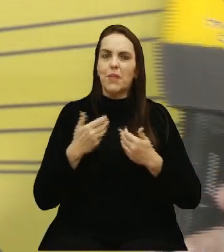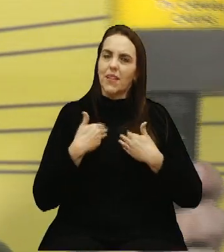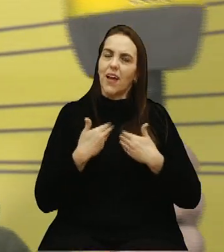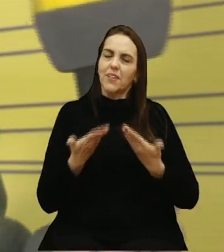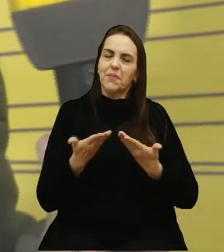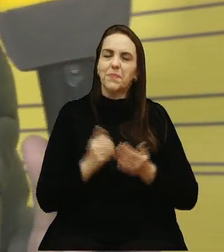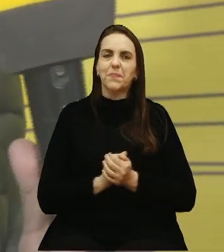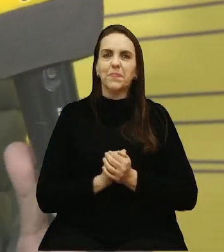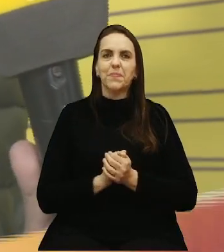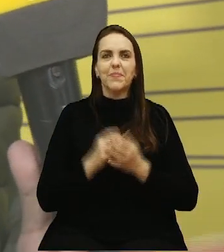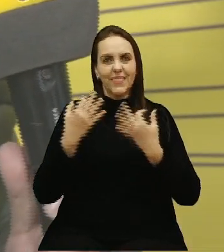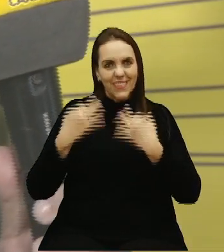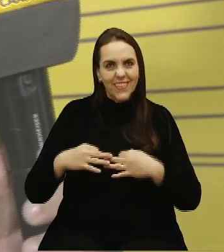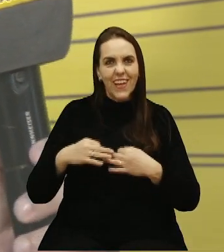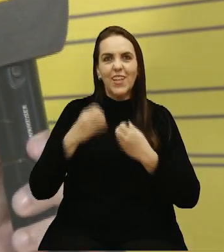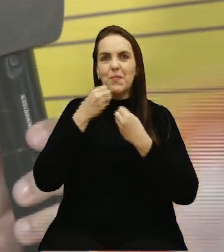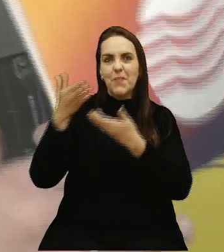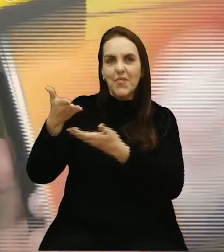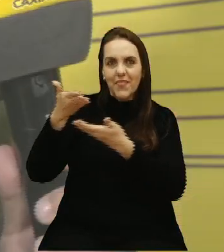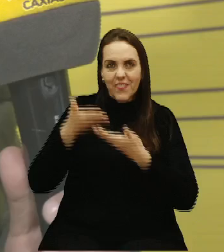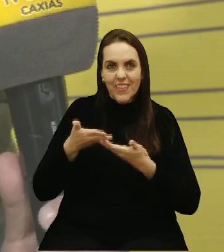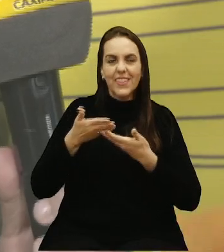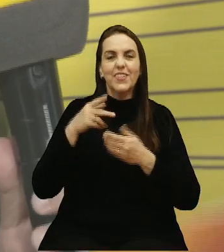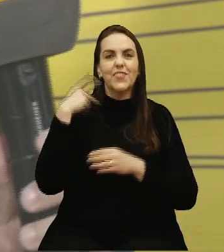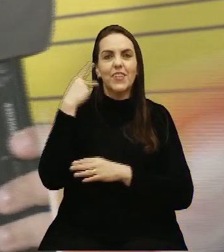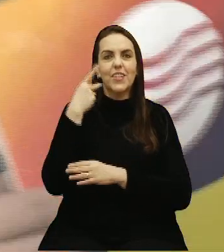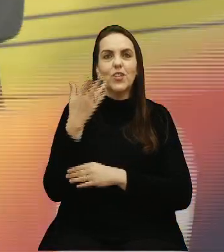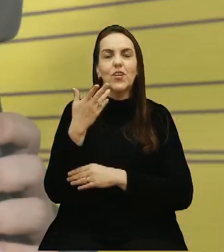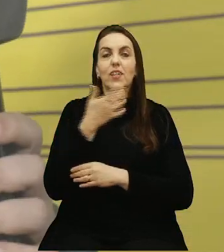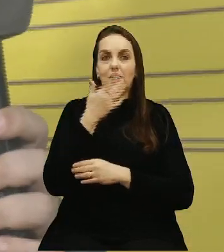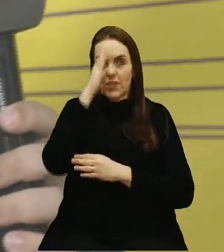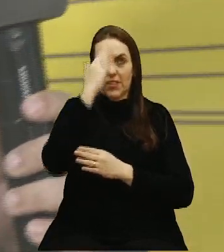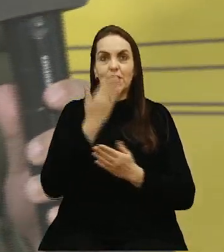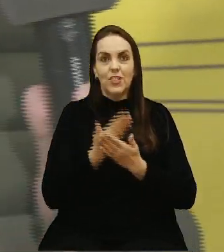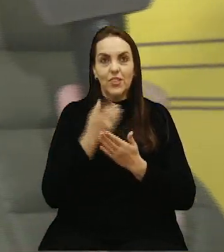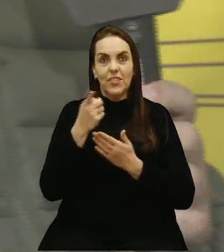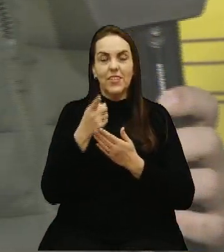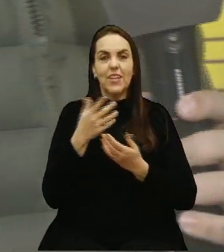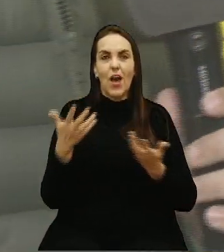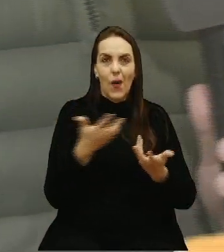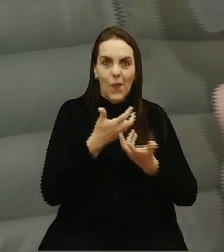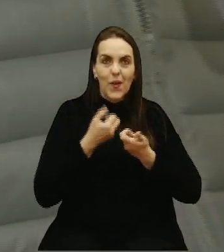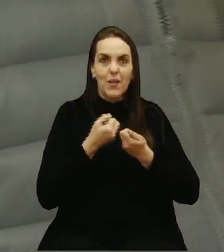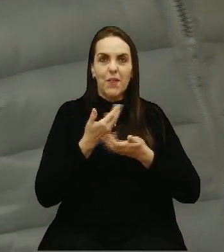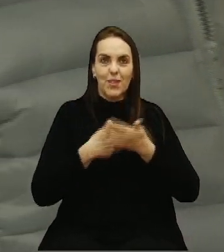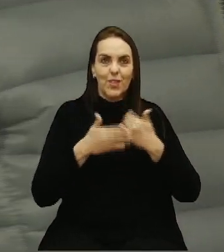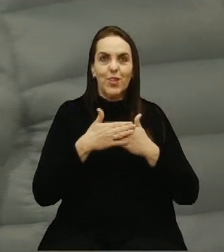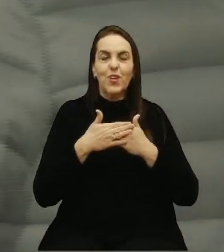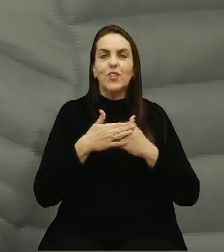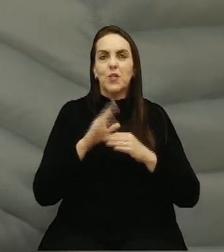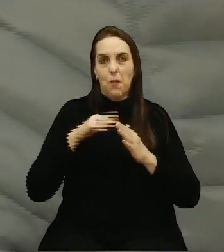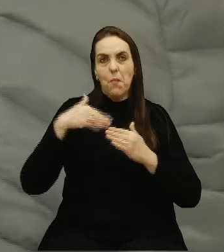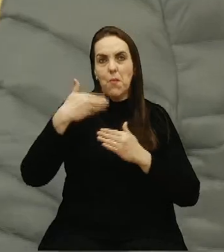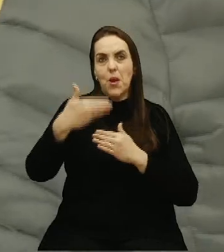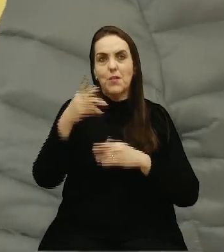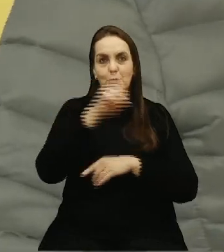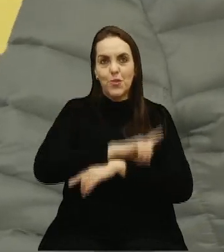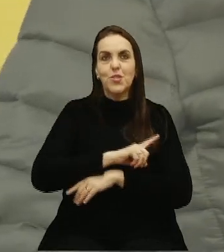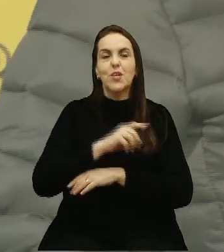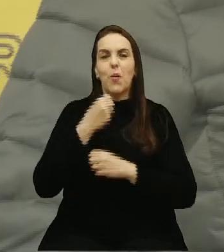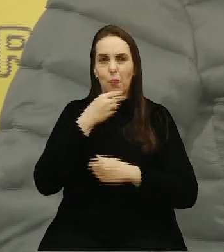Tá certo. Vereador, seja bem-vindo, né? Acredito que, como o senhor falou, teve uma ótima recepção aí, né? Nos próximos dias, um bom trabalho para o